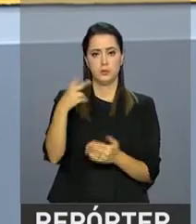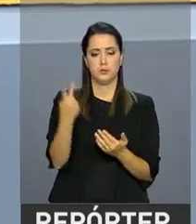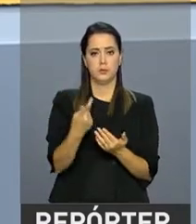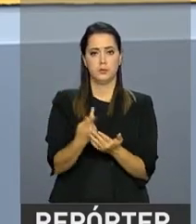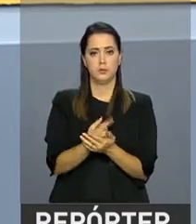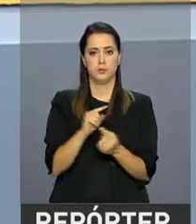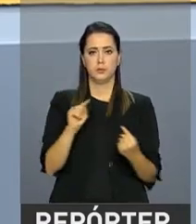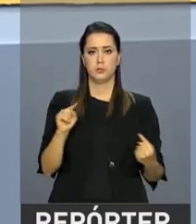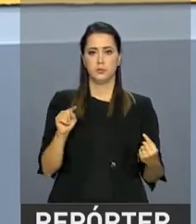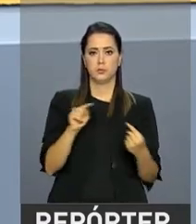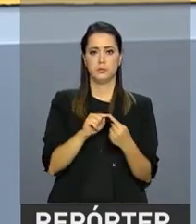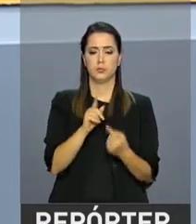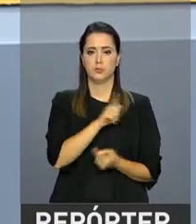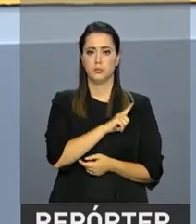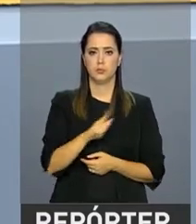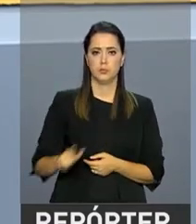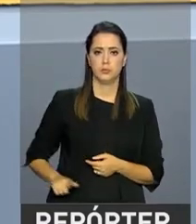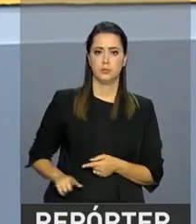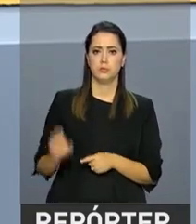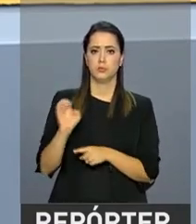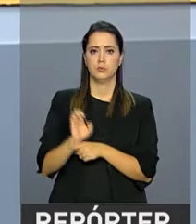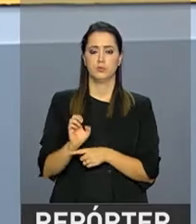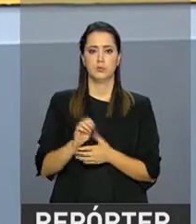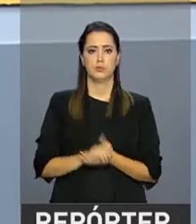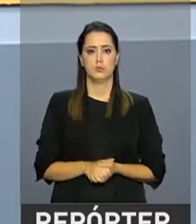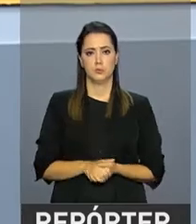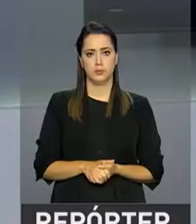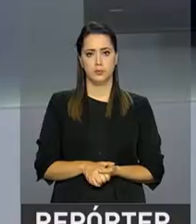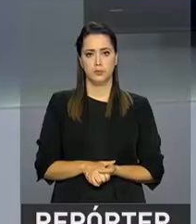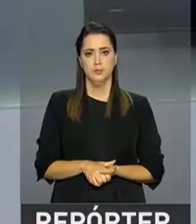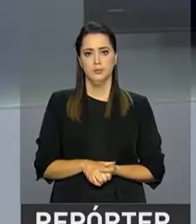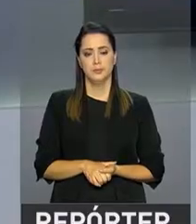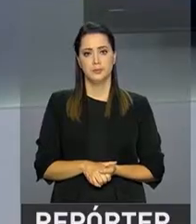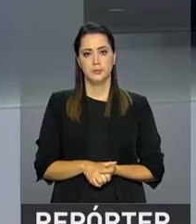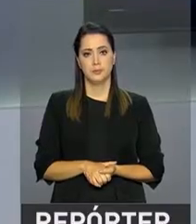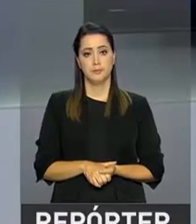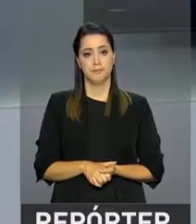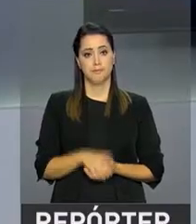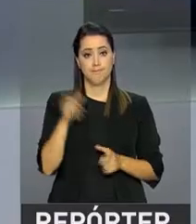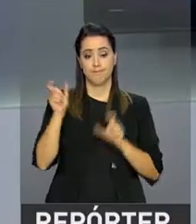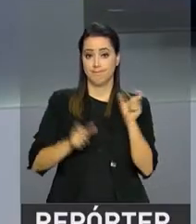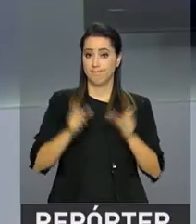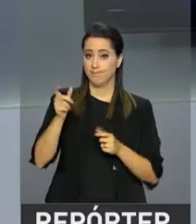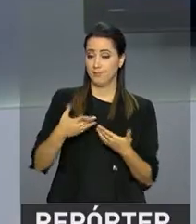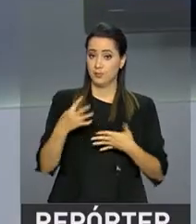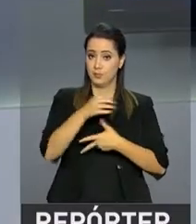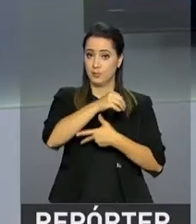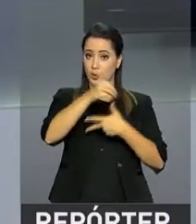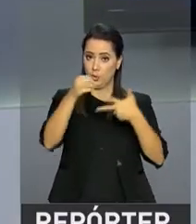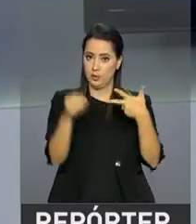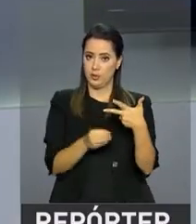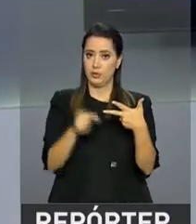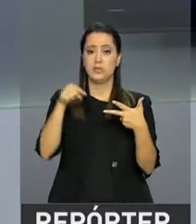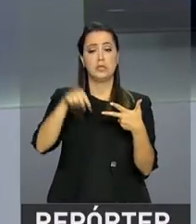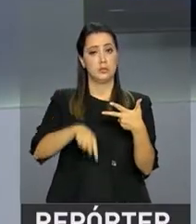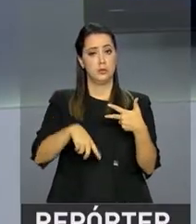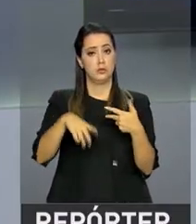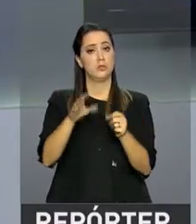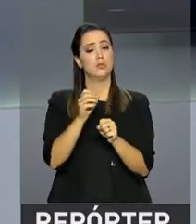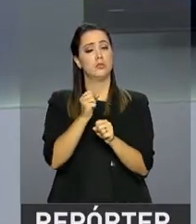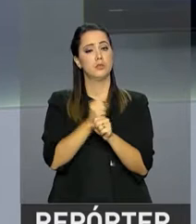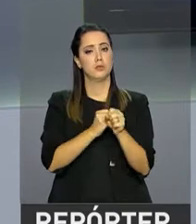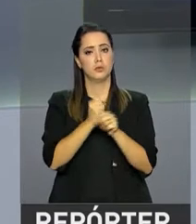foi realizada de pleno acordo com o governador do estado os candidatos que vão participar do exame nacional do ensino médio